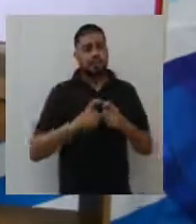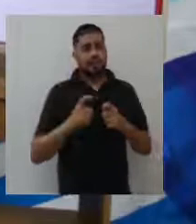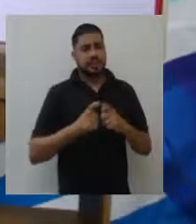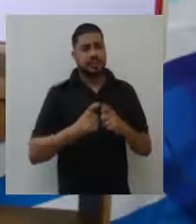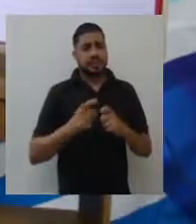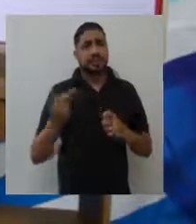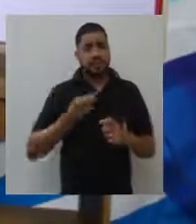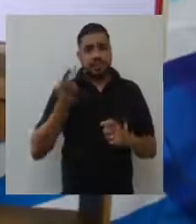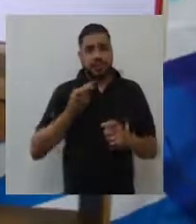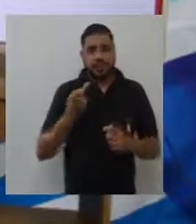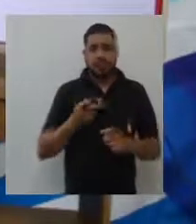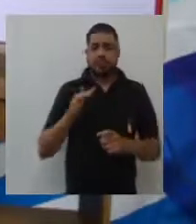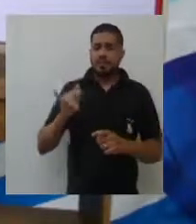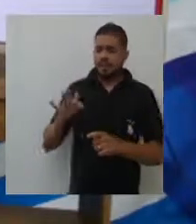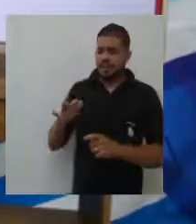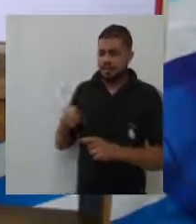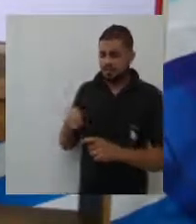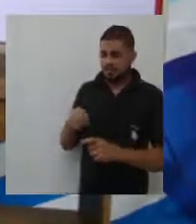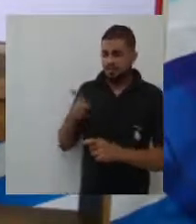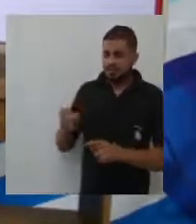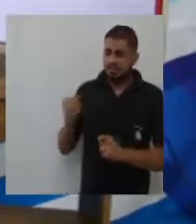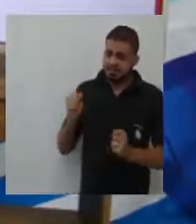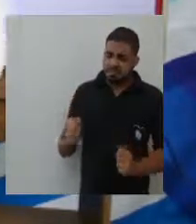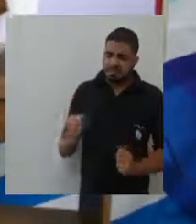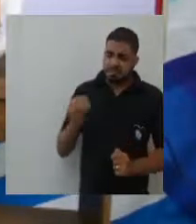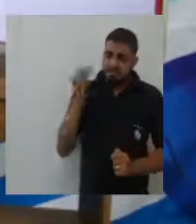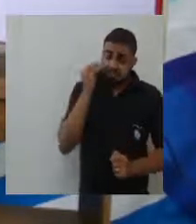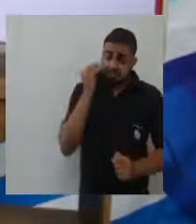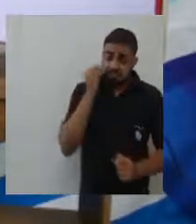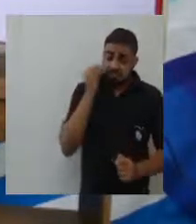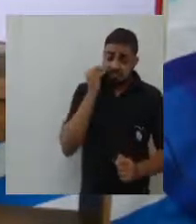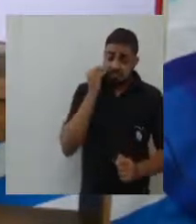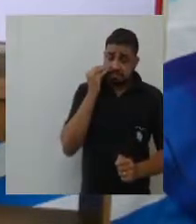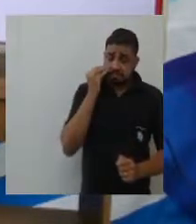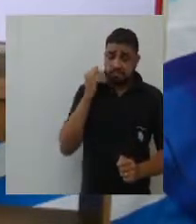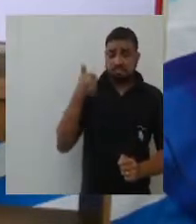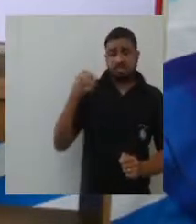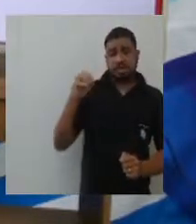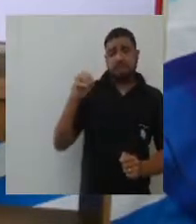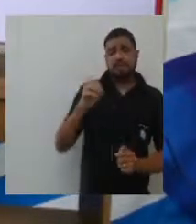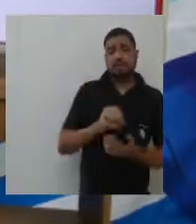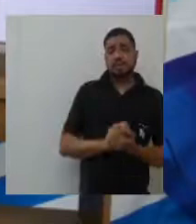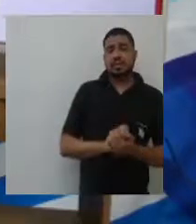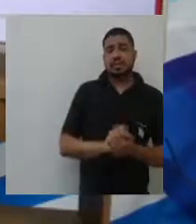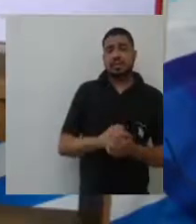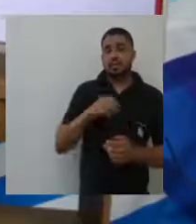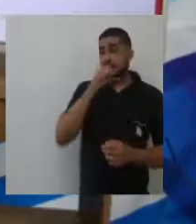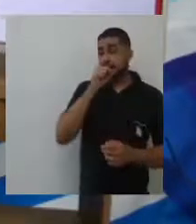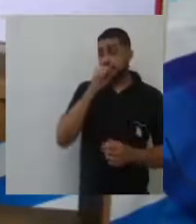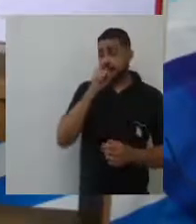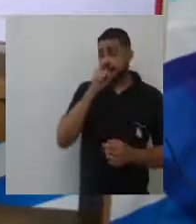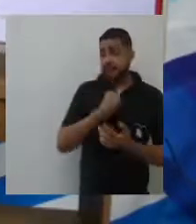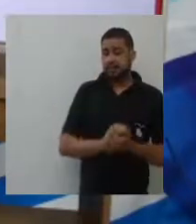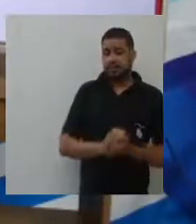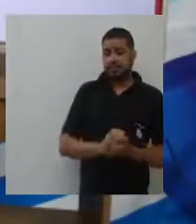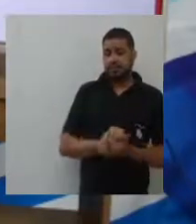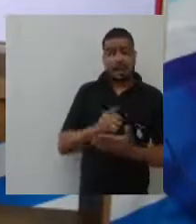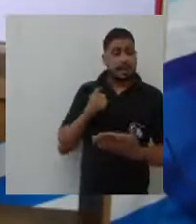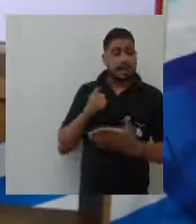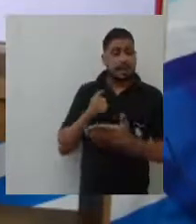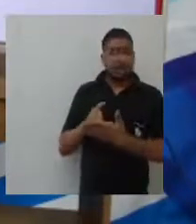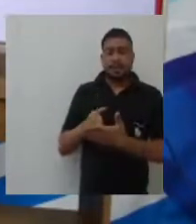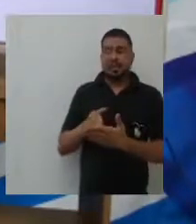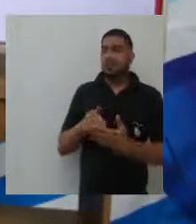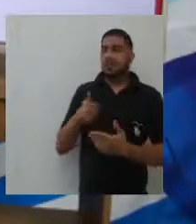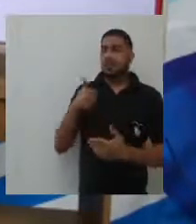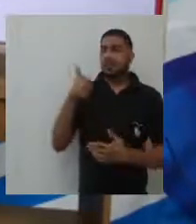Flávio, você pode degustar 10 laranjas. No máximo 10 laranjas.